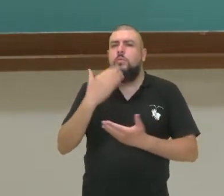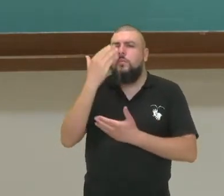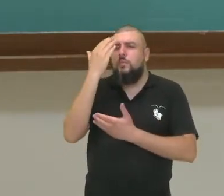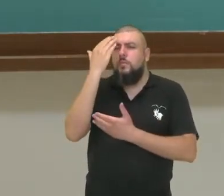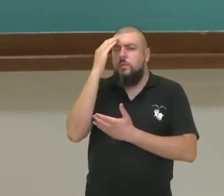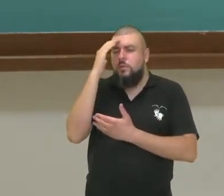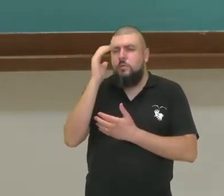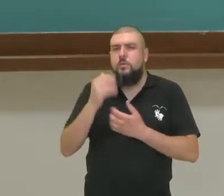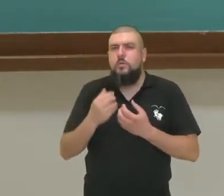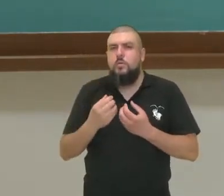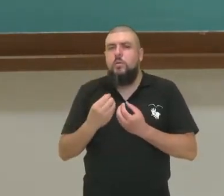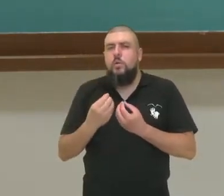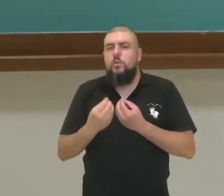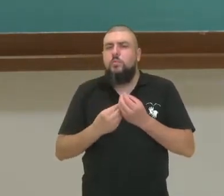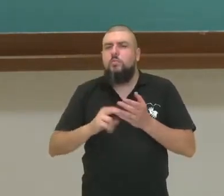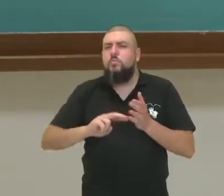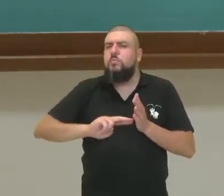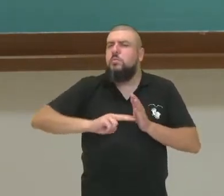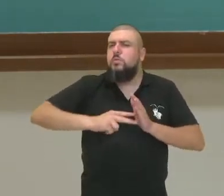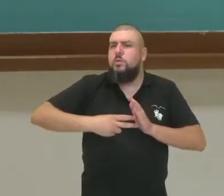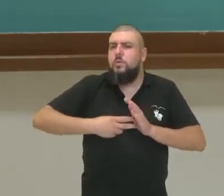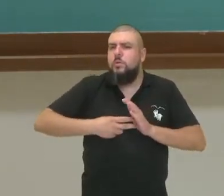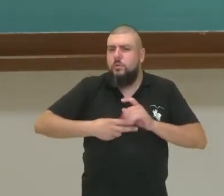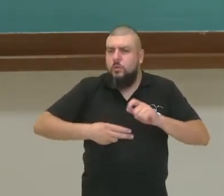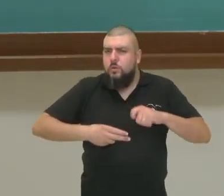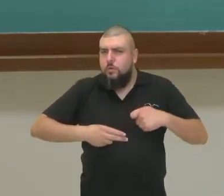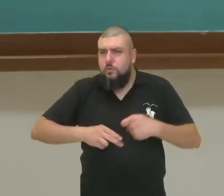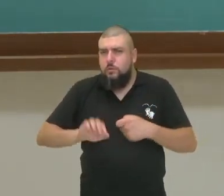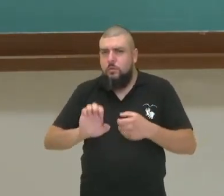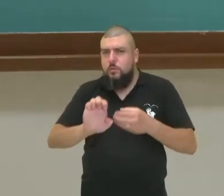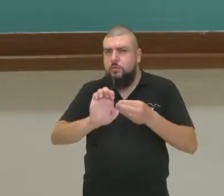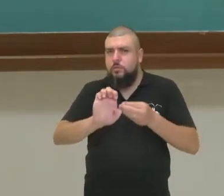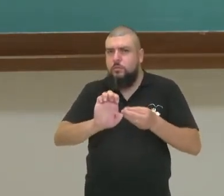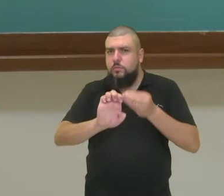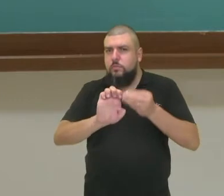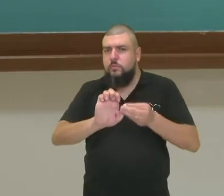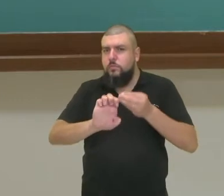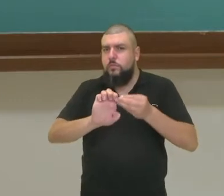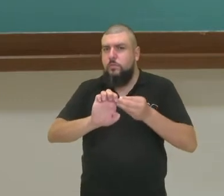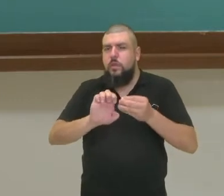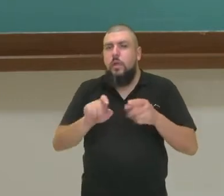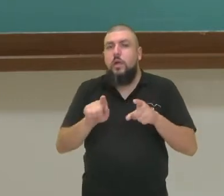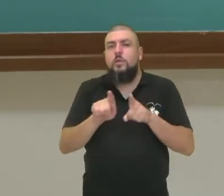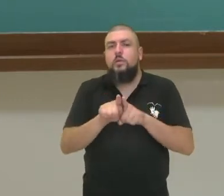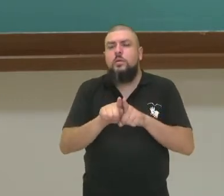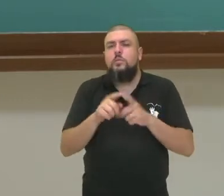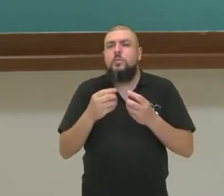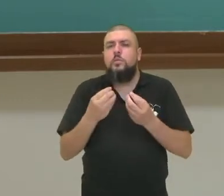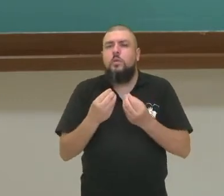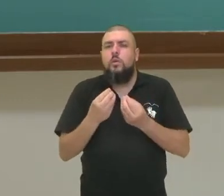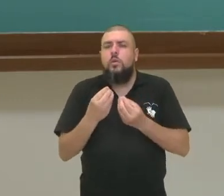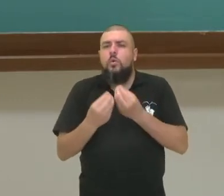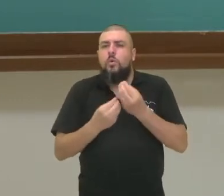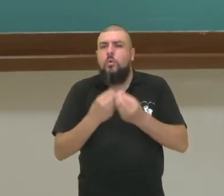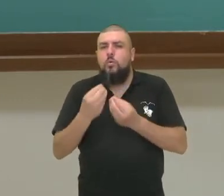buscar definir o empirismo e entendê-lo dentro do contexto das discussões sobre